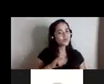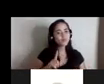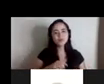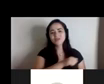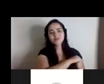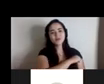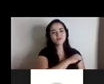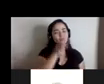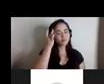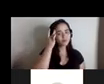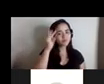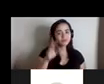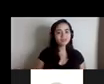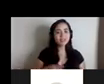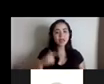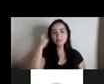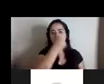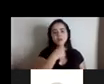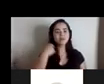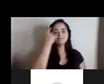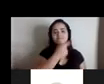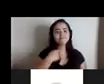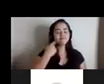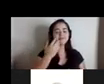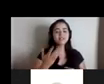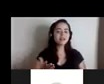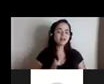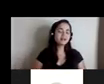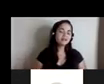sei qual é a cara deles.